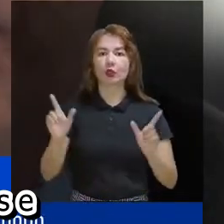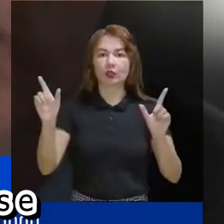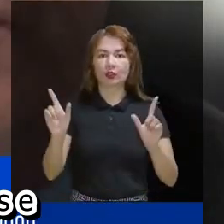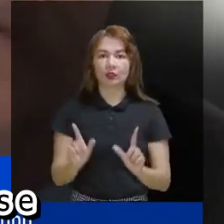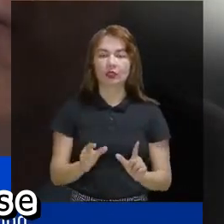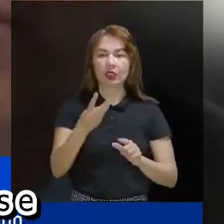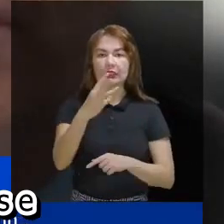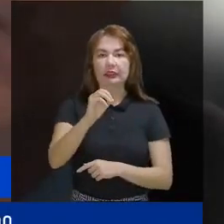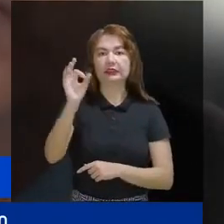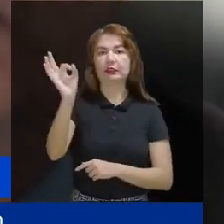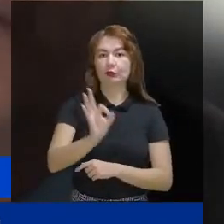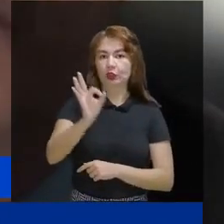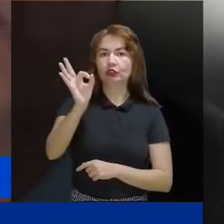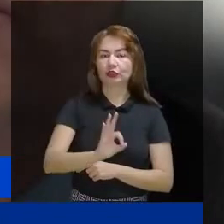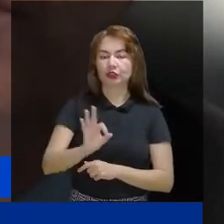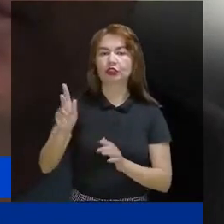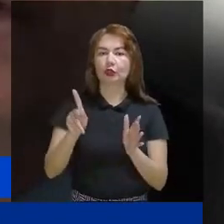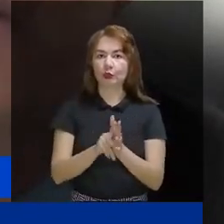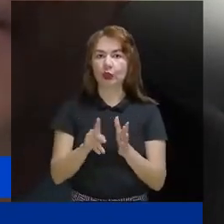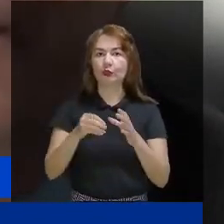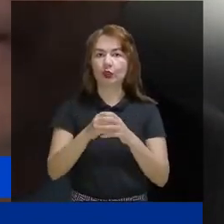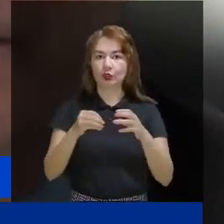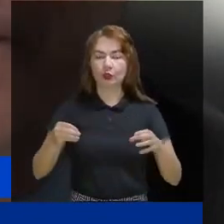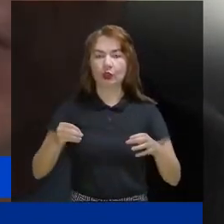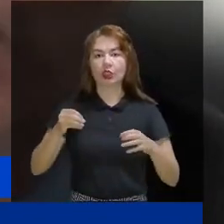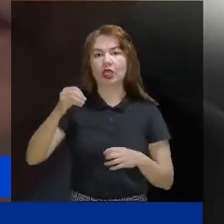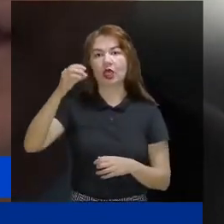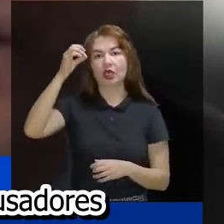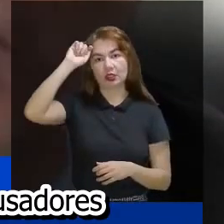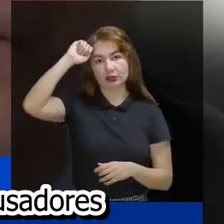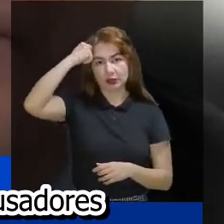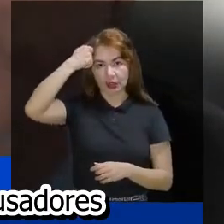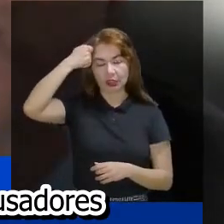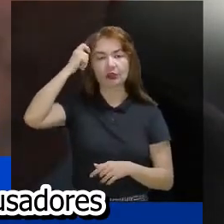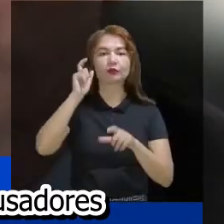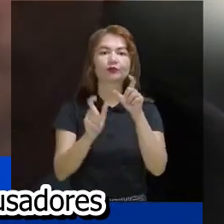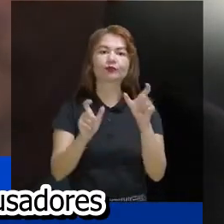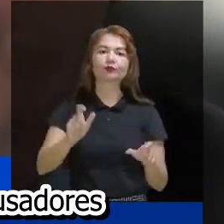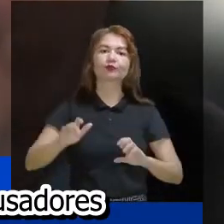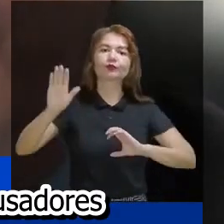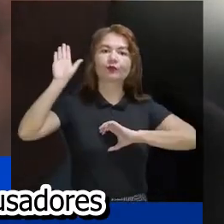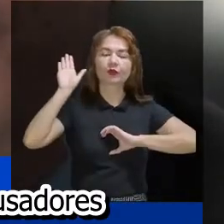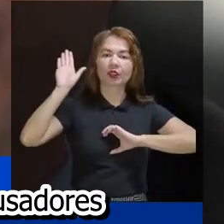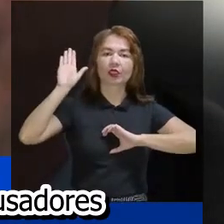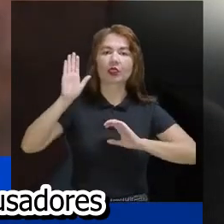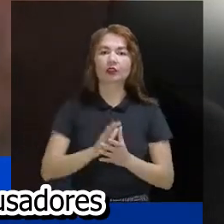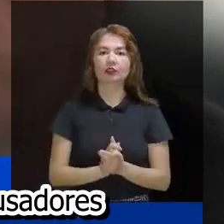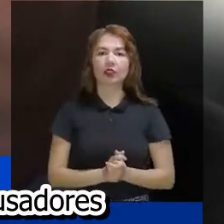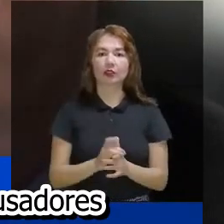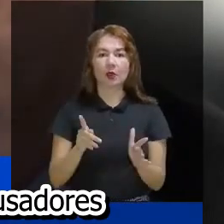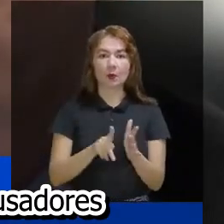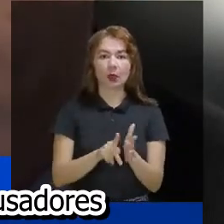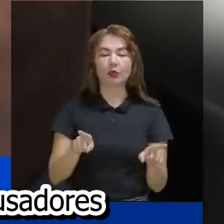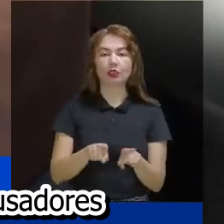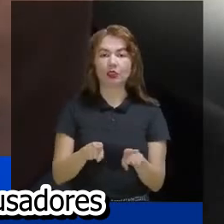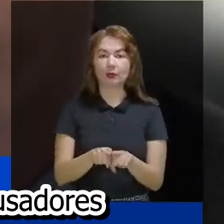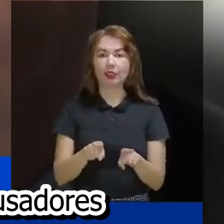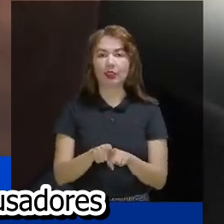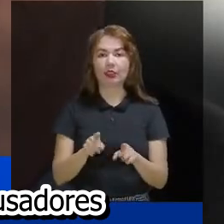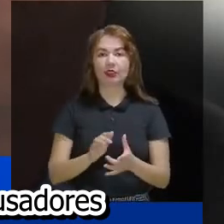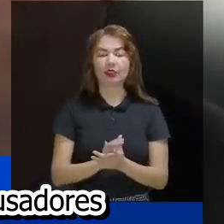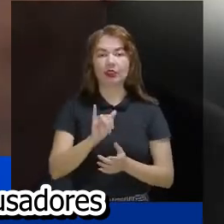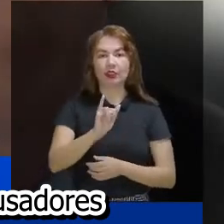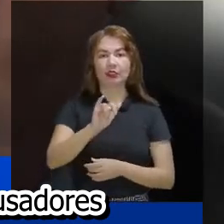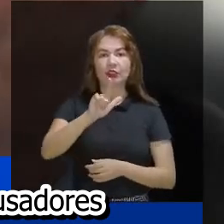de 30% aos candidatos da raça negra. Condenar o primeiro e os segundos demandados, causadores do